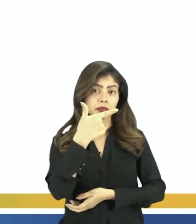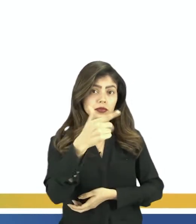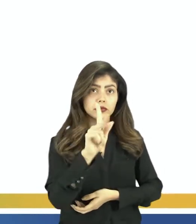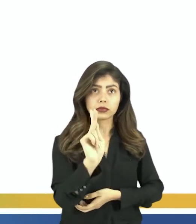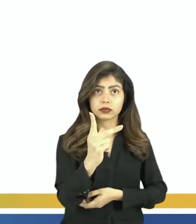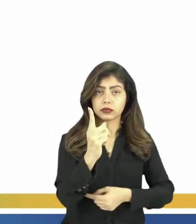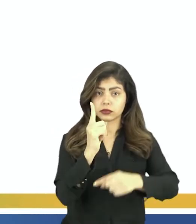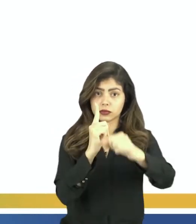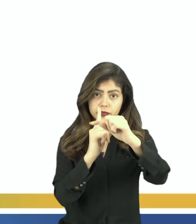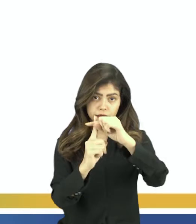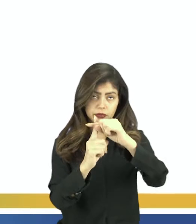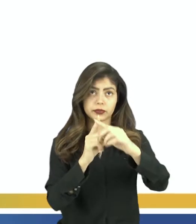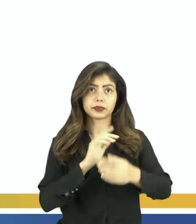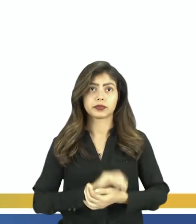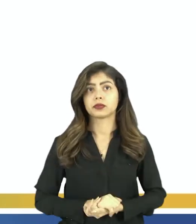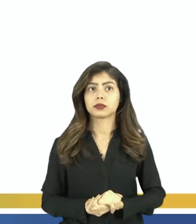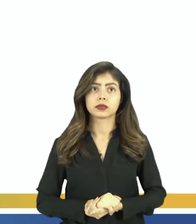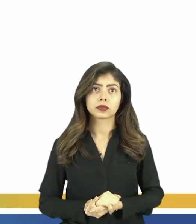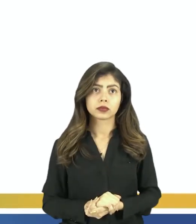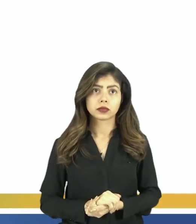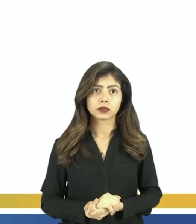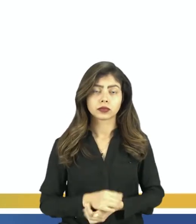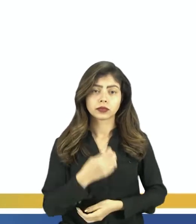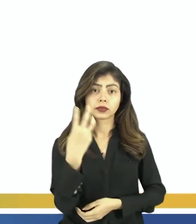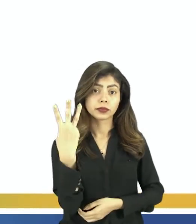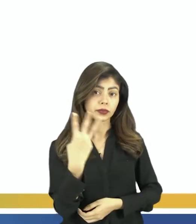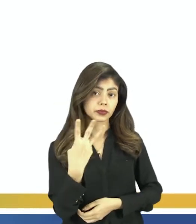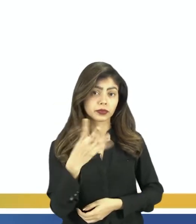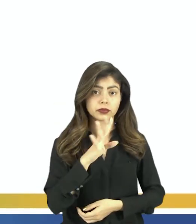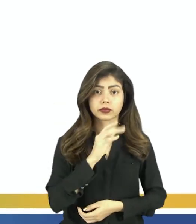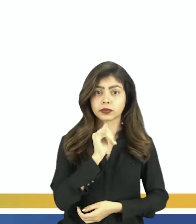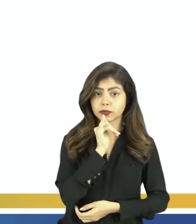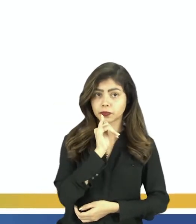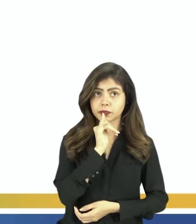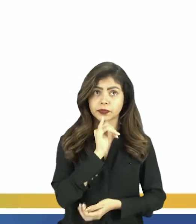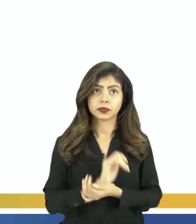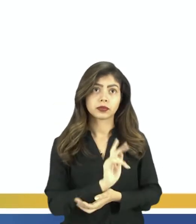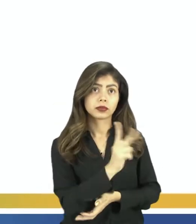cátion 2H+. No terceiro exemplo, nós temos